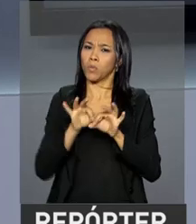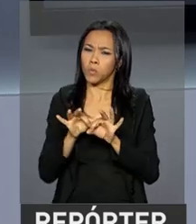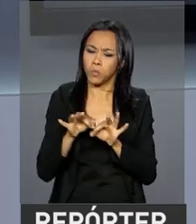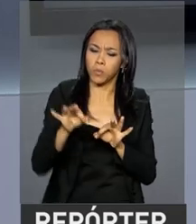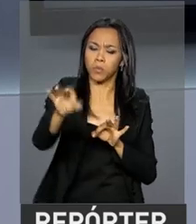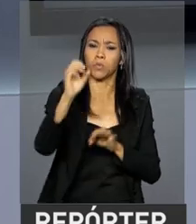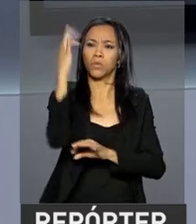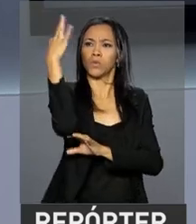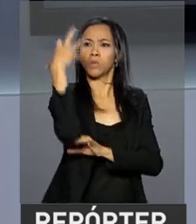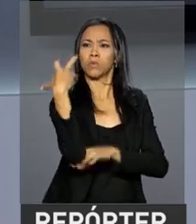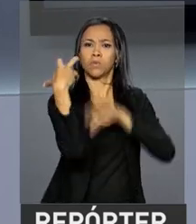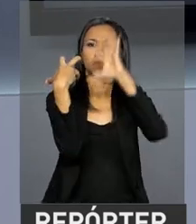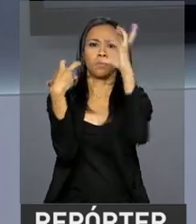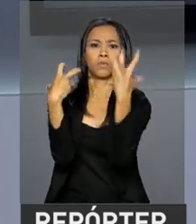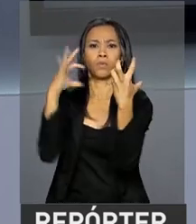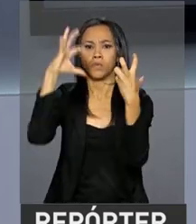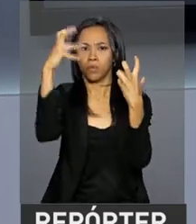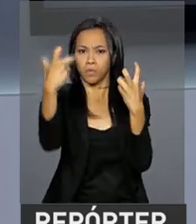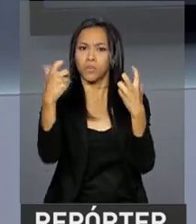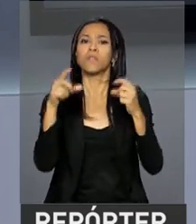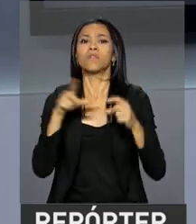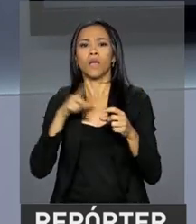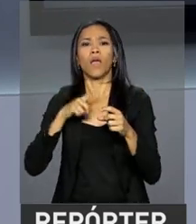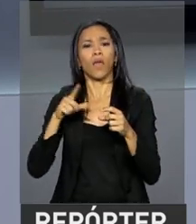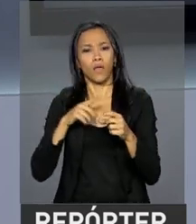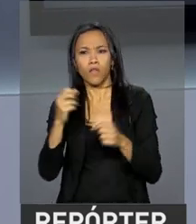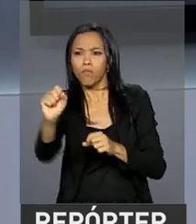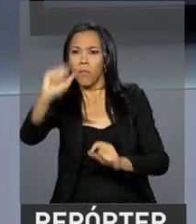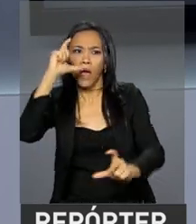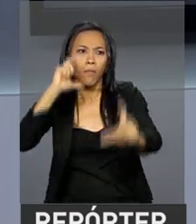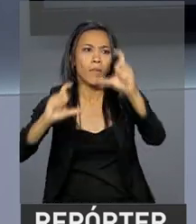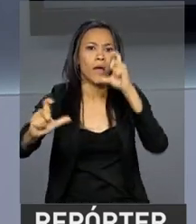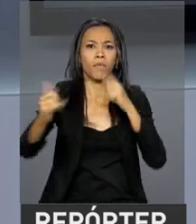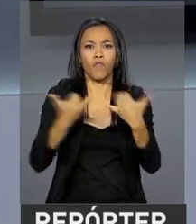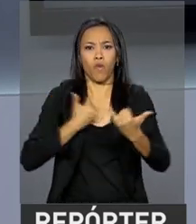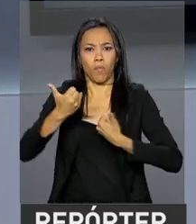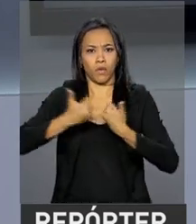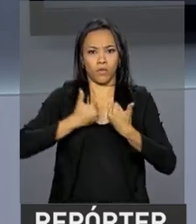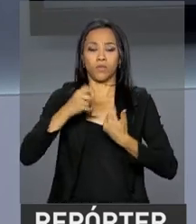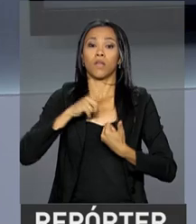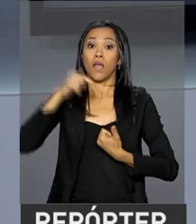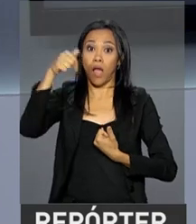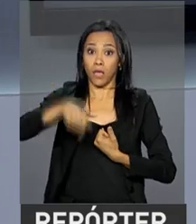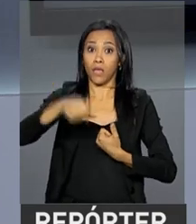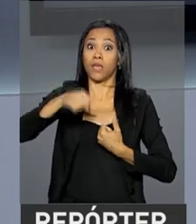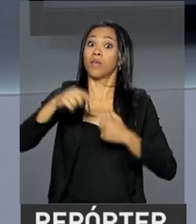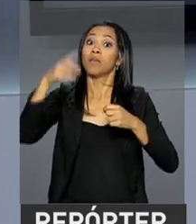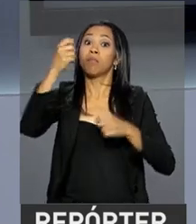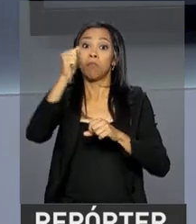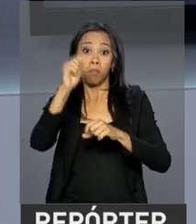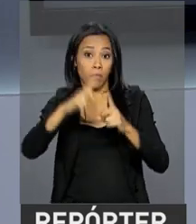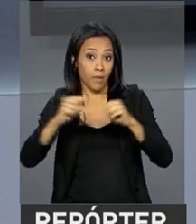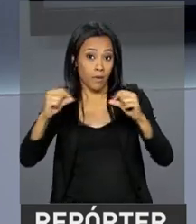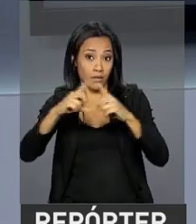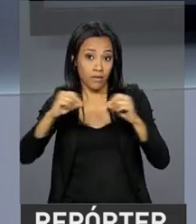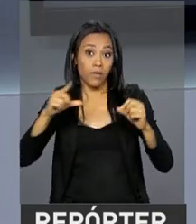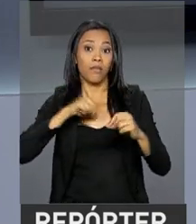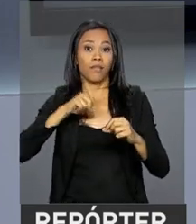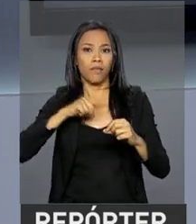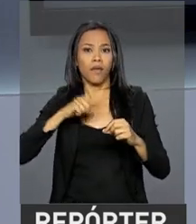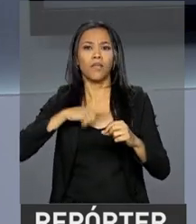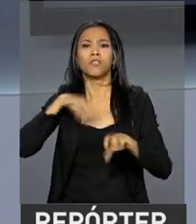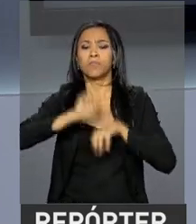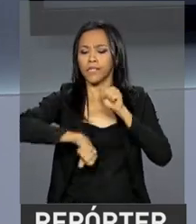tudo sinalizado e com segurança. Desde o dia 10 de junho, a Floresta Nacional de Brasília oferece a oportunidade de percorrer